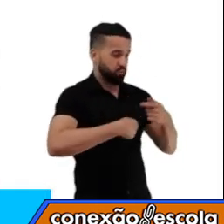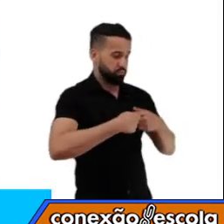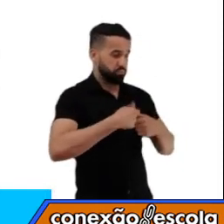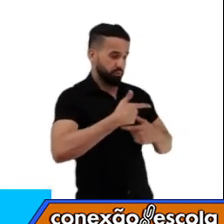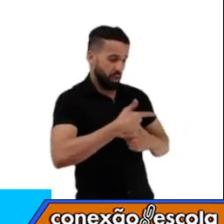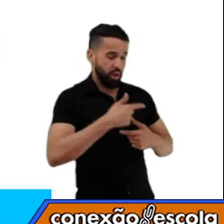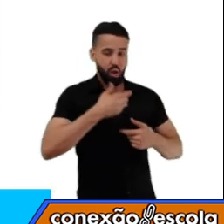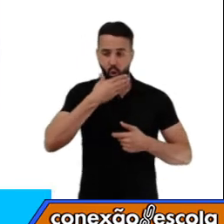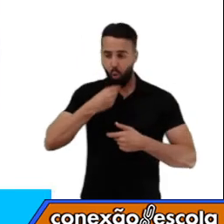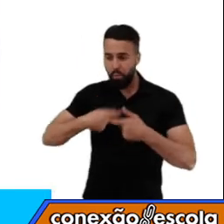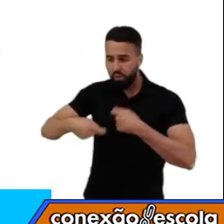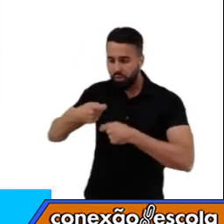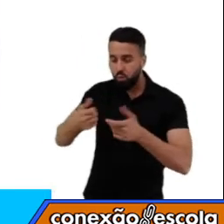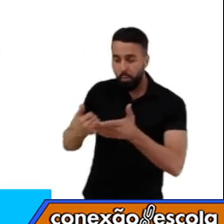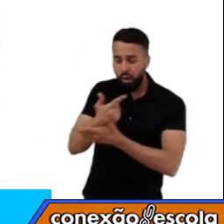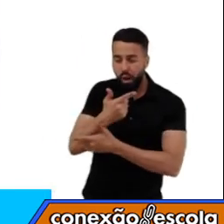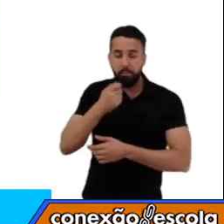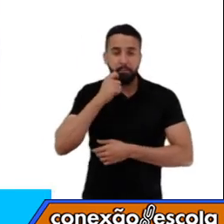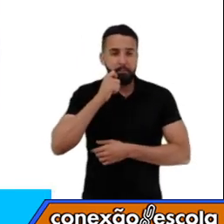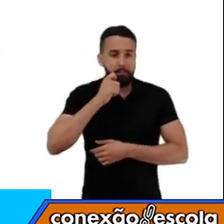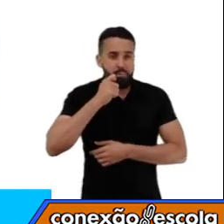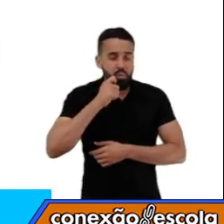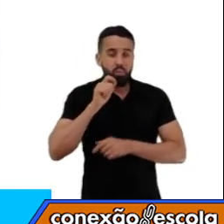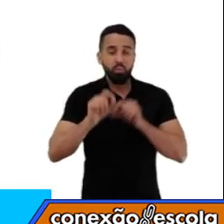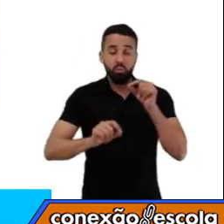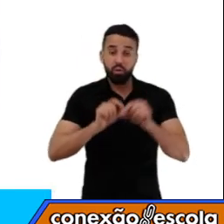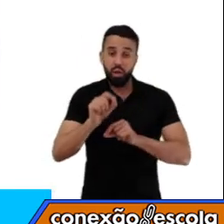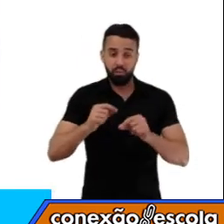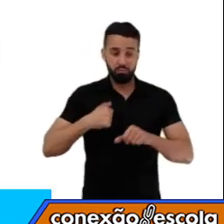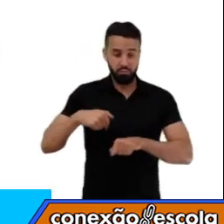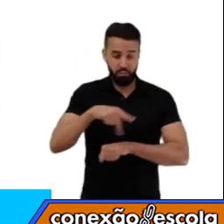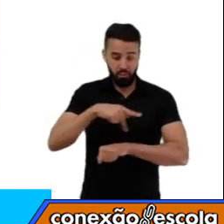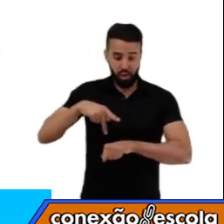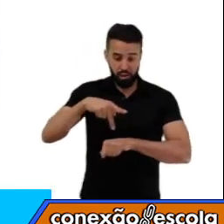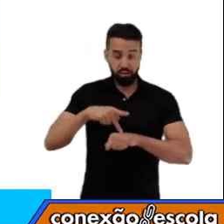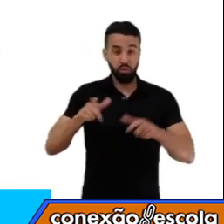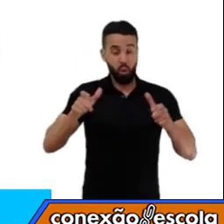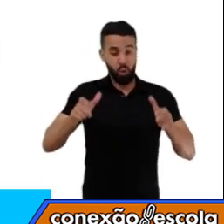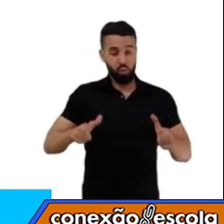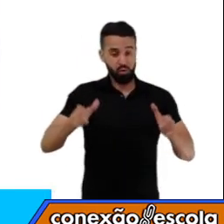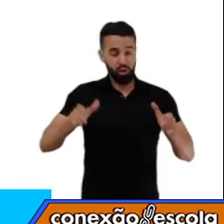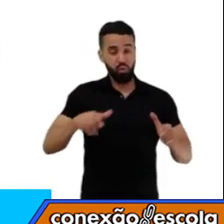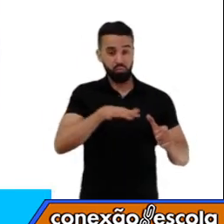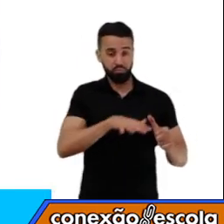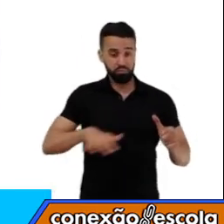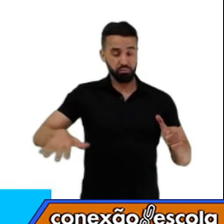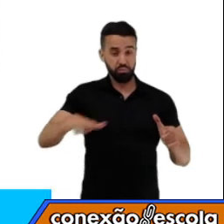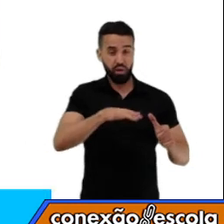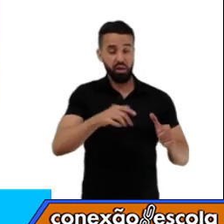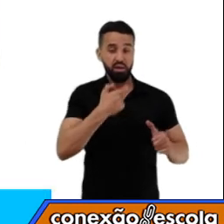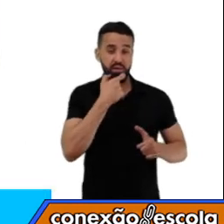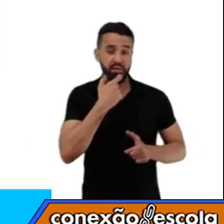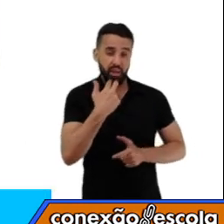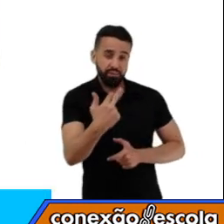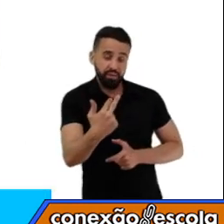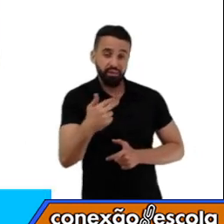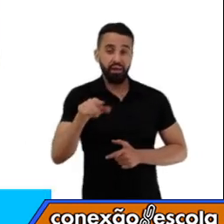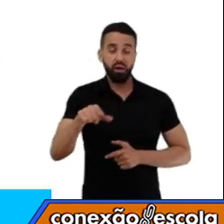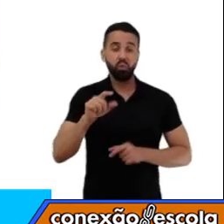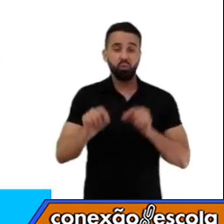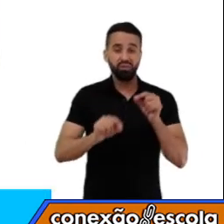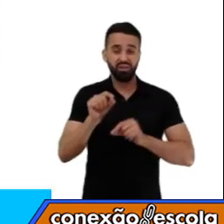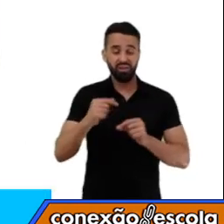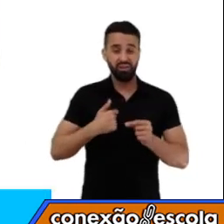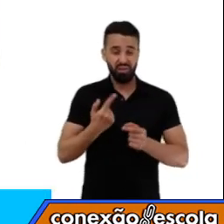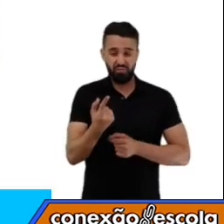negociante a compra do pão que naquele estado naquele país naquela determinada situação lá que é o Reino Unido está